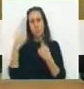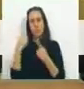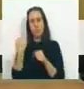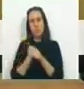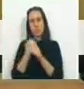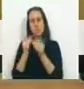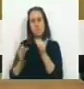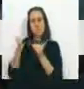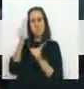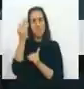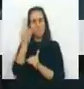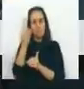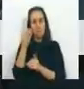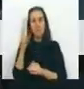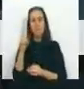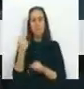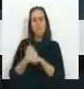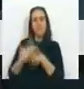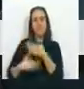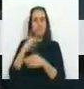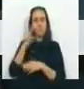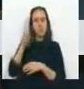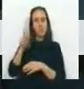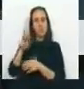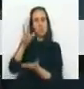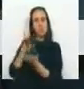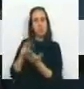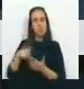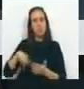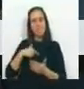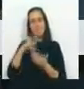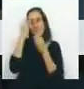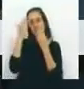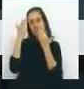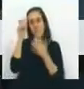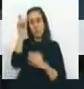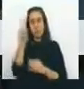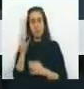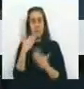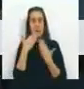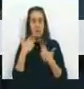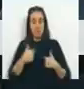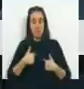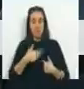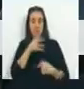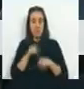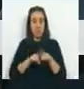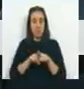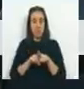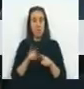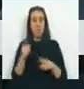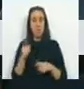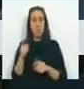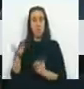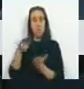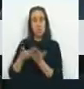desempenho reconhecido, e por isso a felicito e, naturalmente, lhe agradeço, como deputado, os contributos que, ao